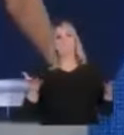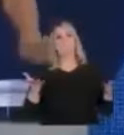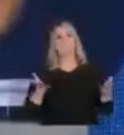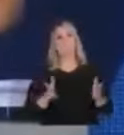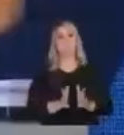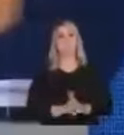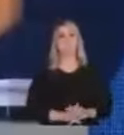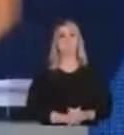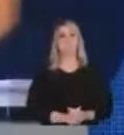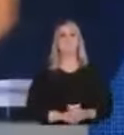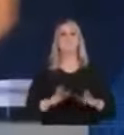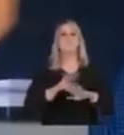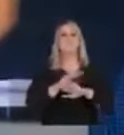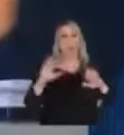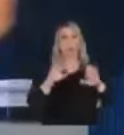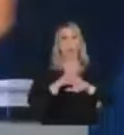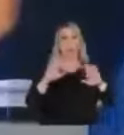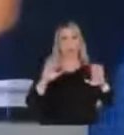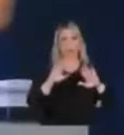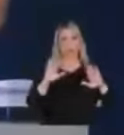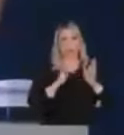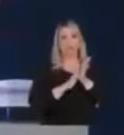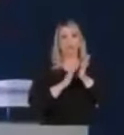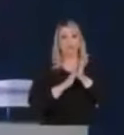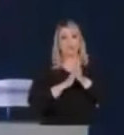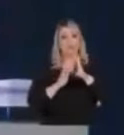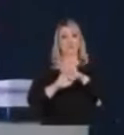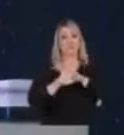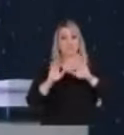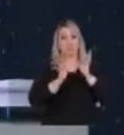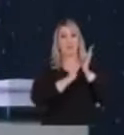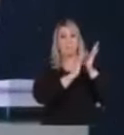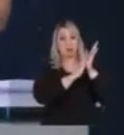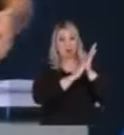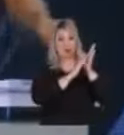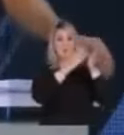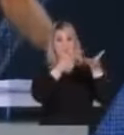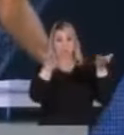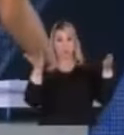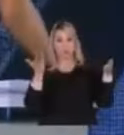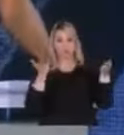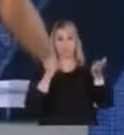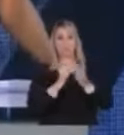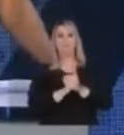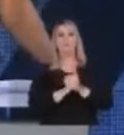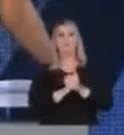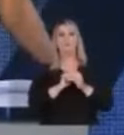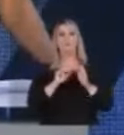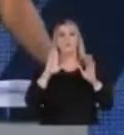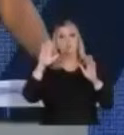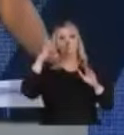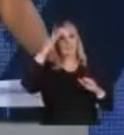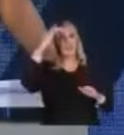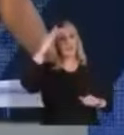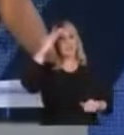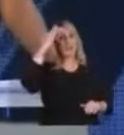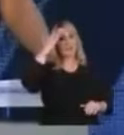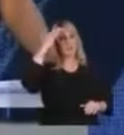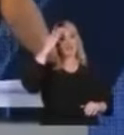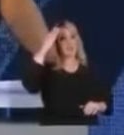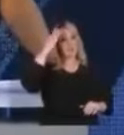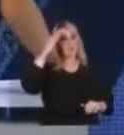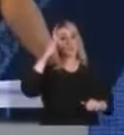ap pronto pronto todos foram bem no de parabéns a todos por favor candidato